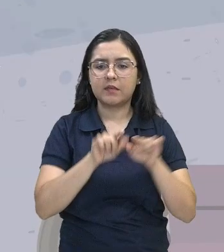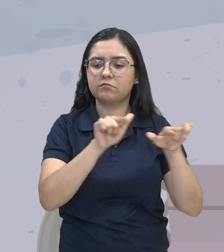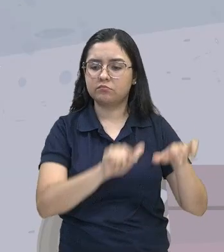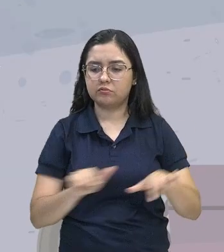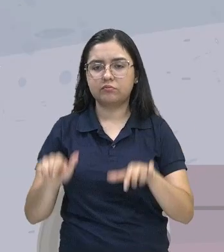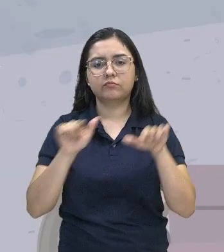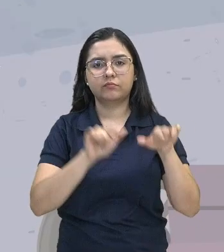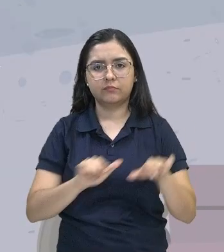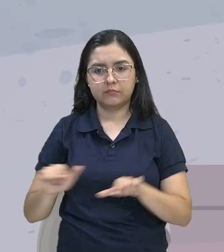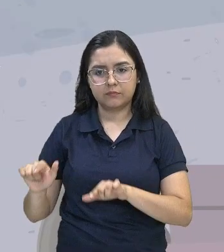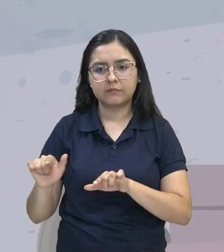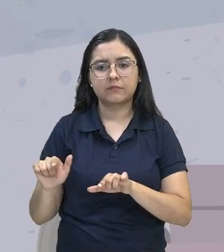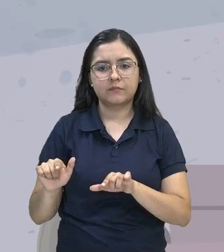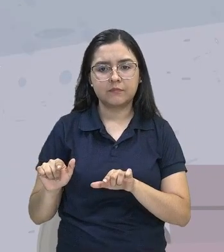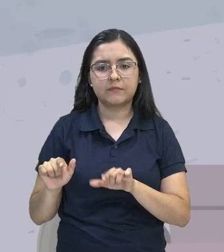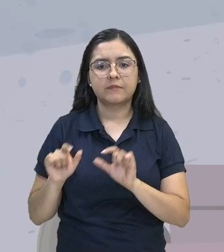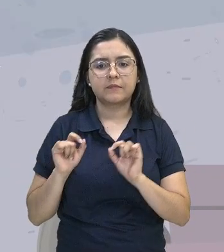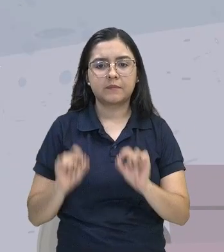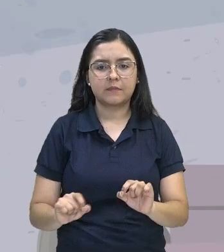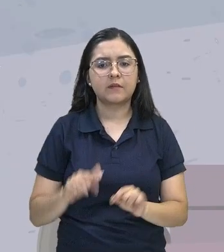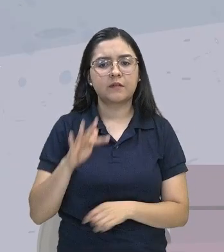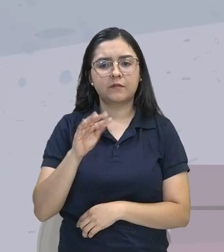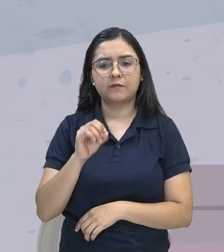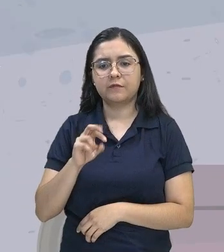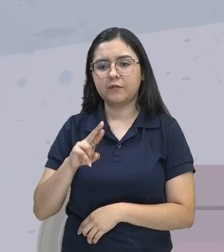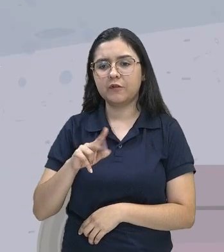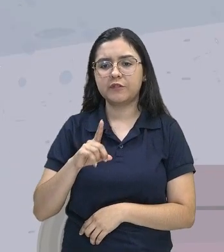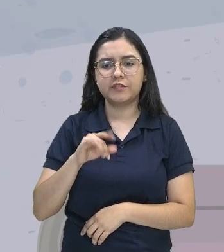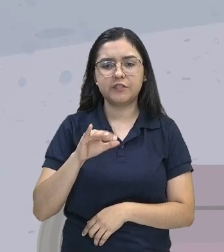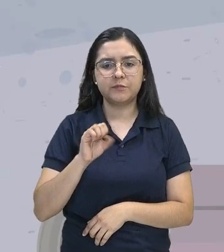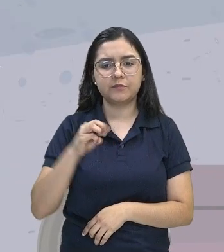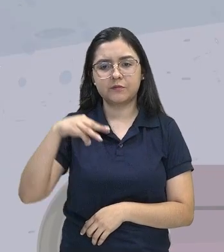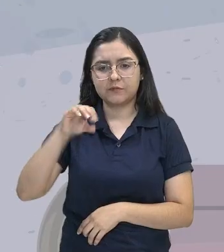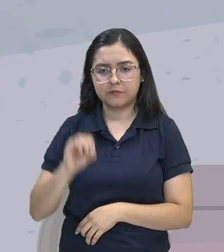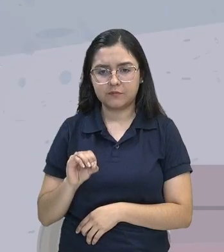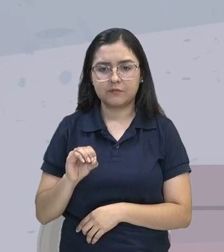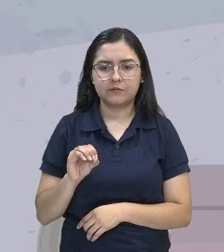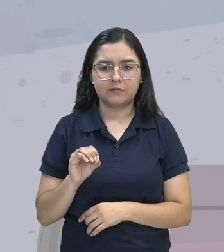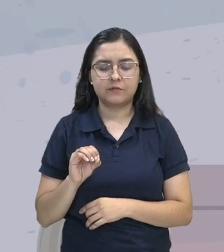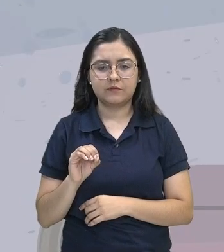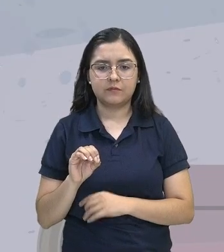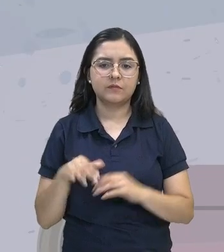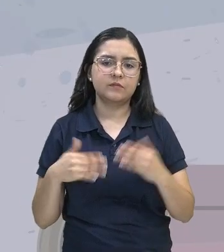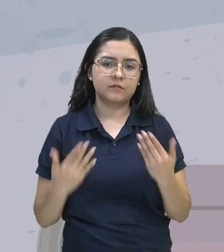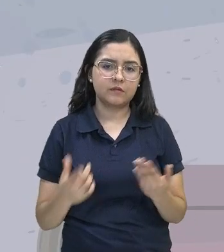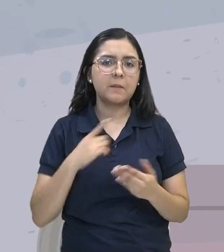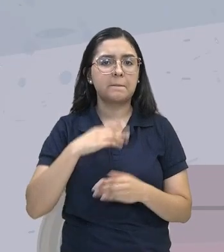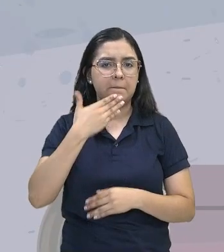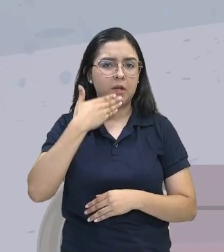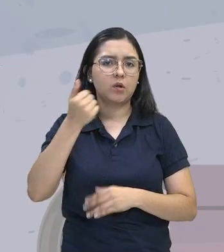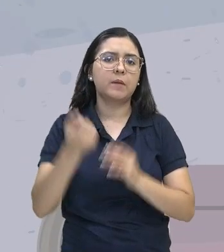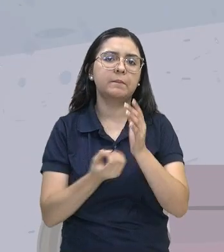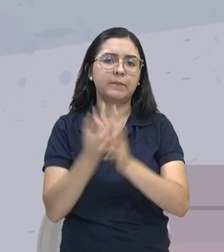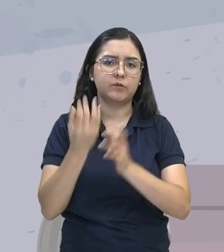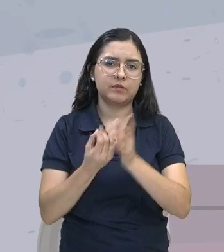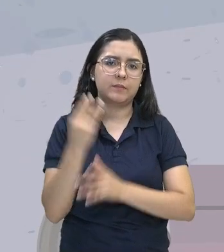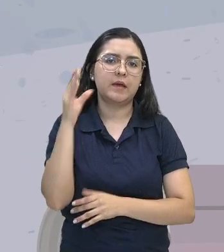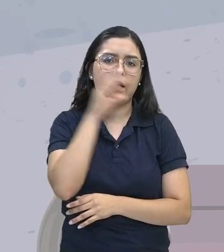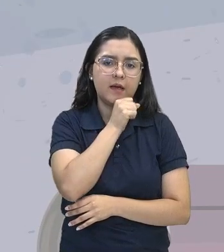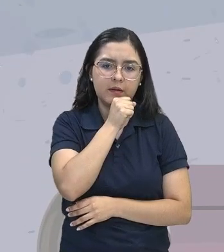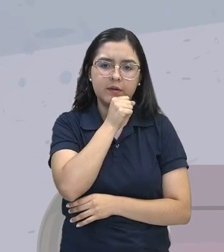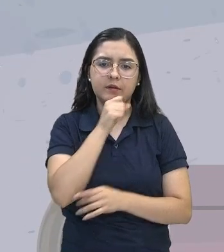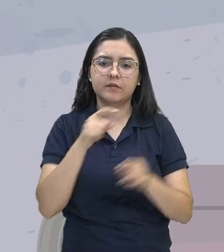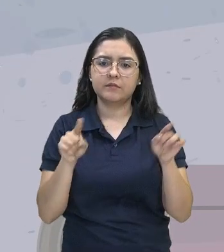O Fordismo vai dar essa base teórica para aumentar ainda mais a produção. E, de outro lado, o